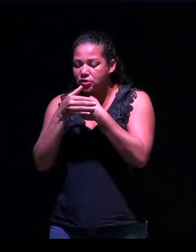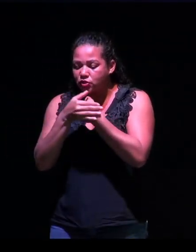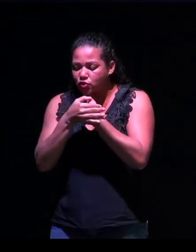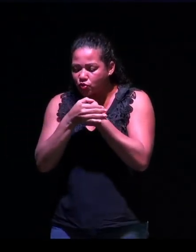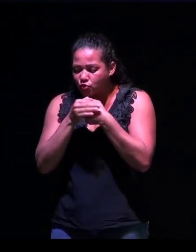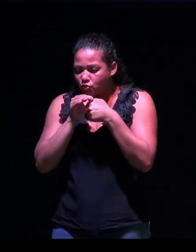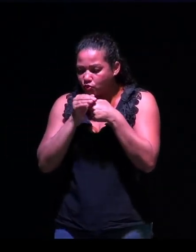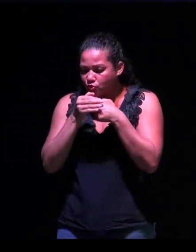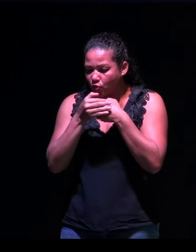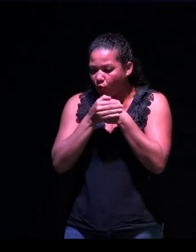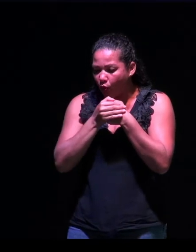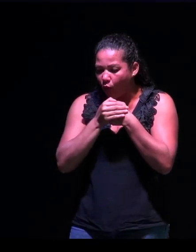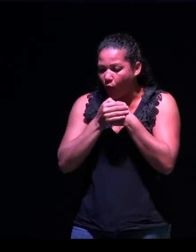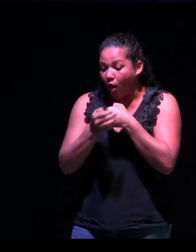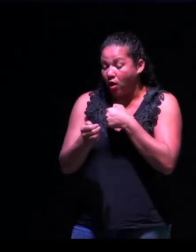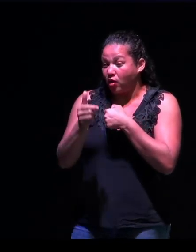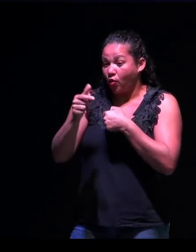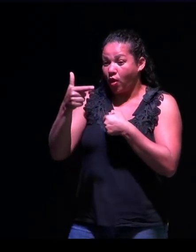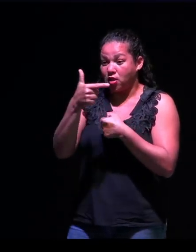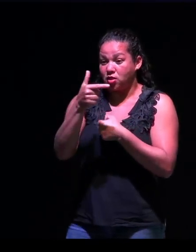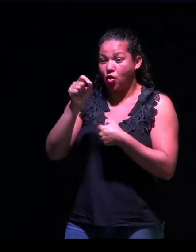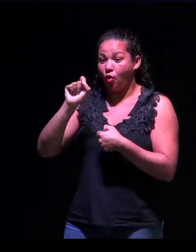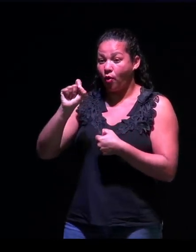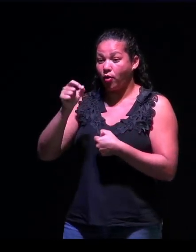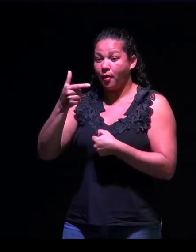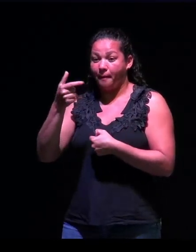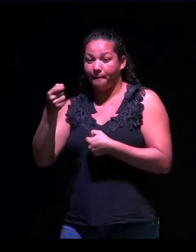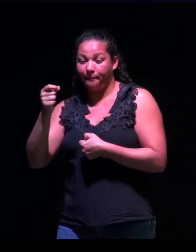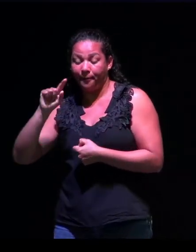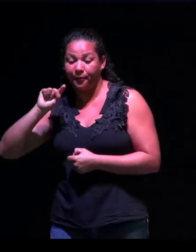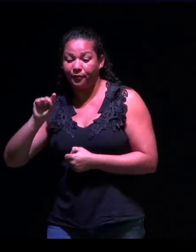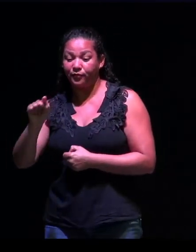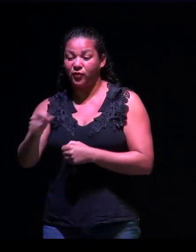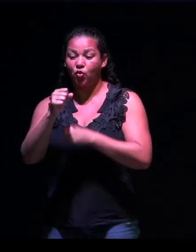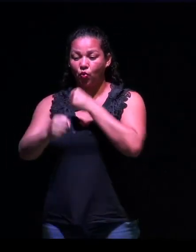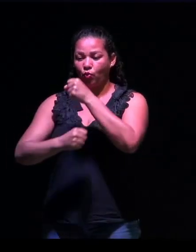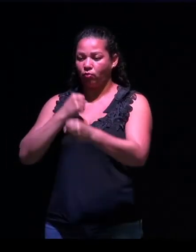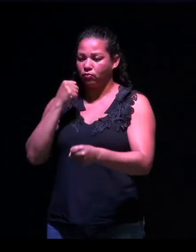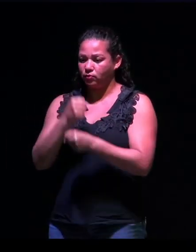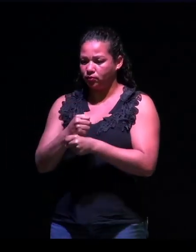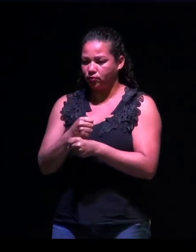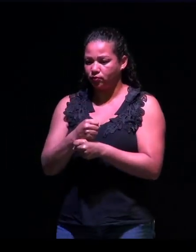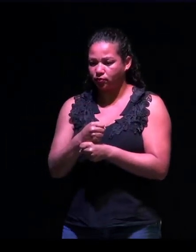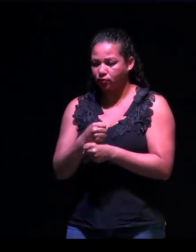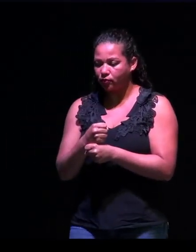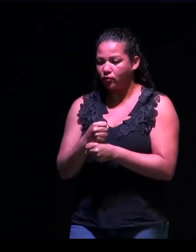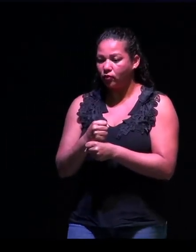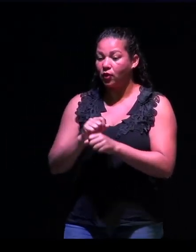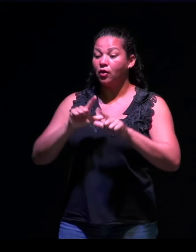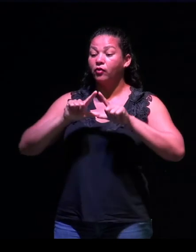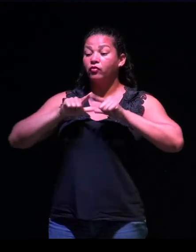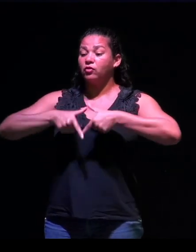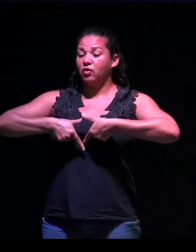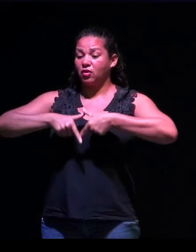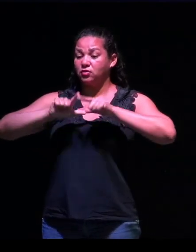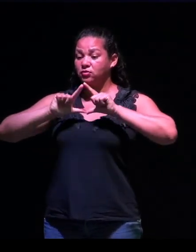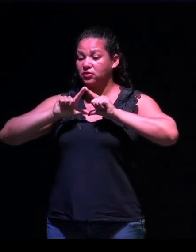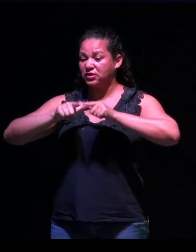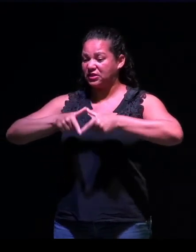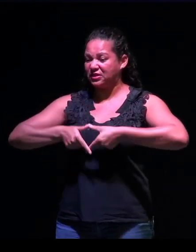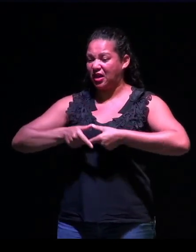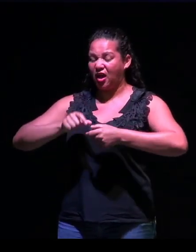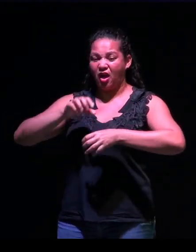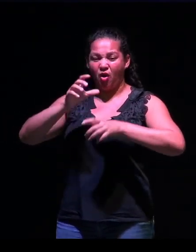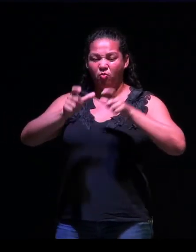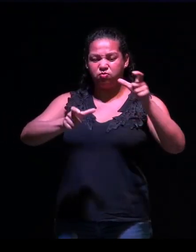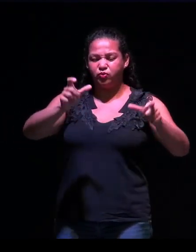por quase 2000 anos, e depois o toco começou a brotar de novo. Foi Israel que ficou espalhada pelo mundo, não tinha